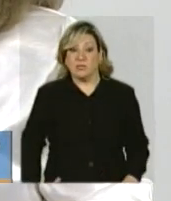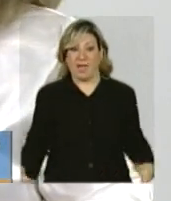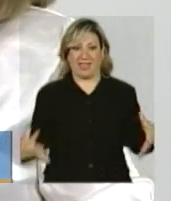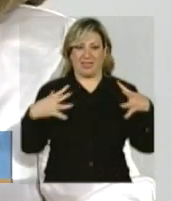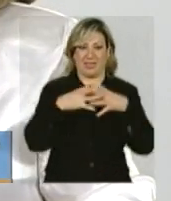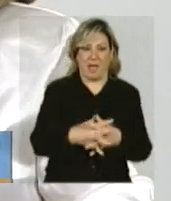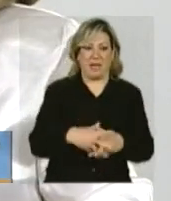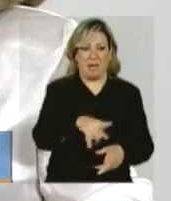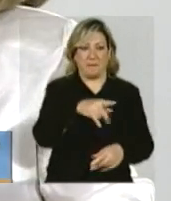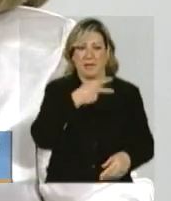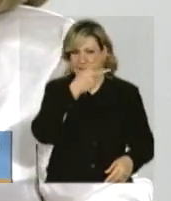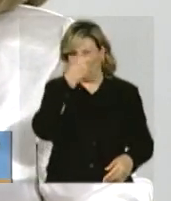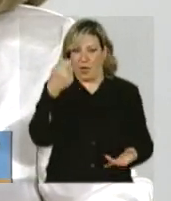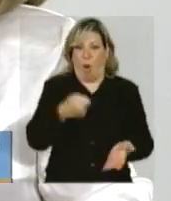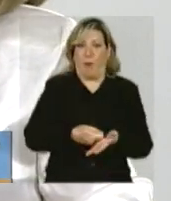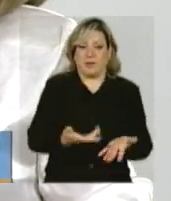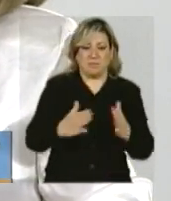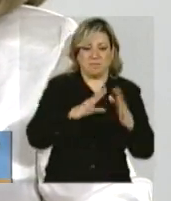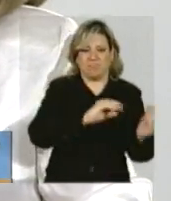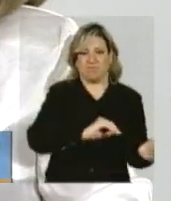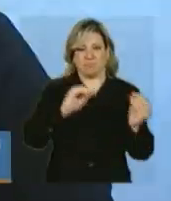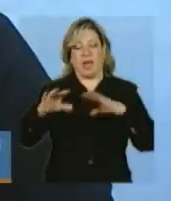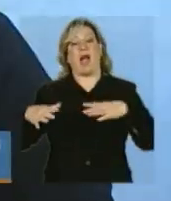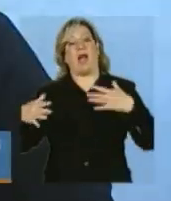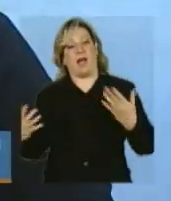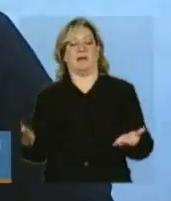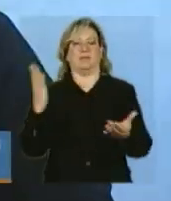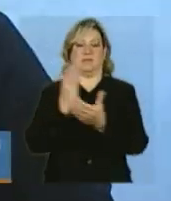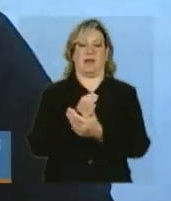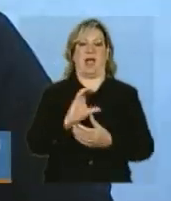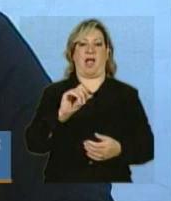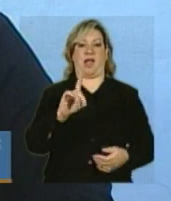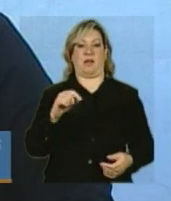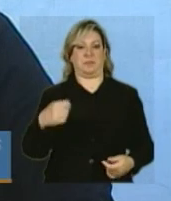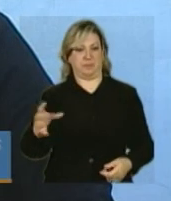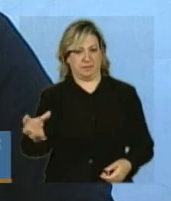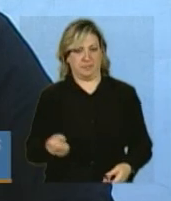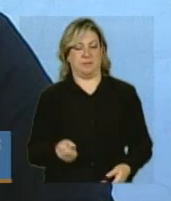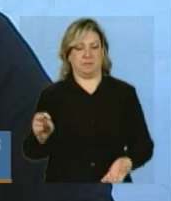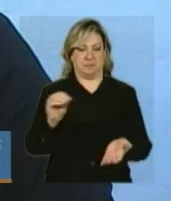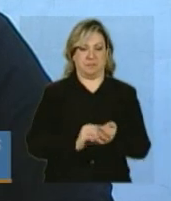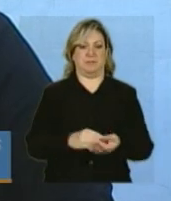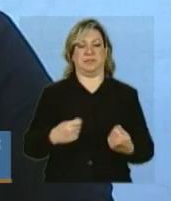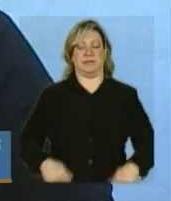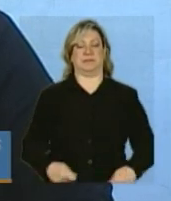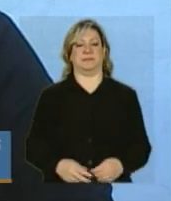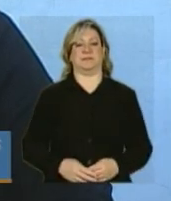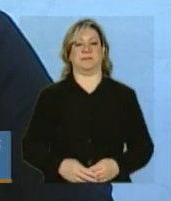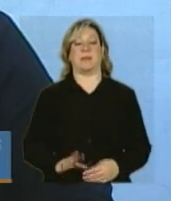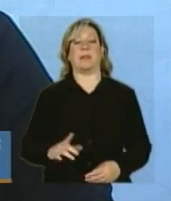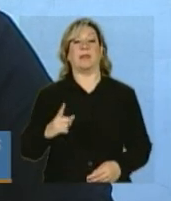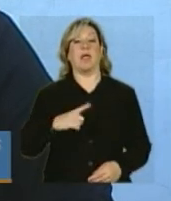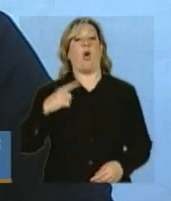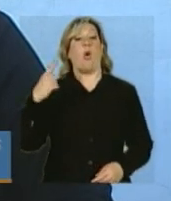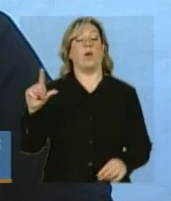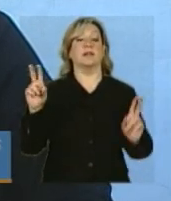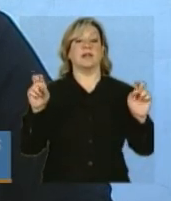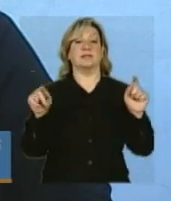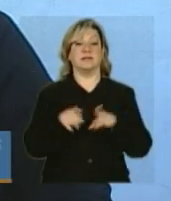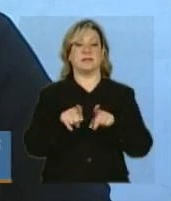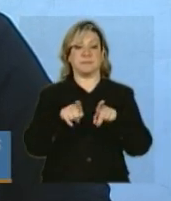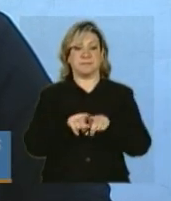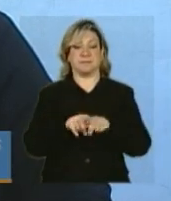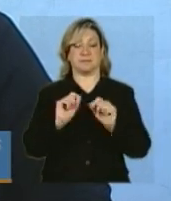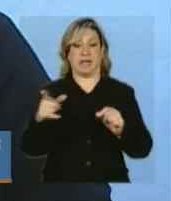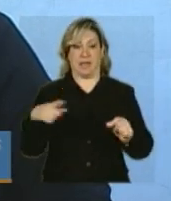é públicas, tá? Só queria então que você aproveitasse e já explicasse também essa outra questão aqui, que é o seguinte: